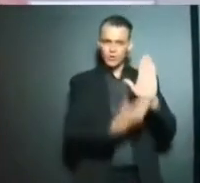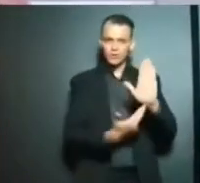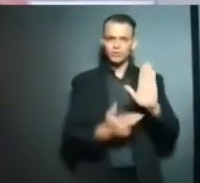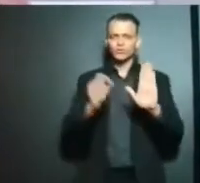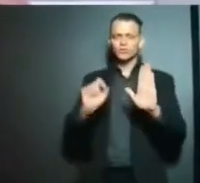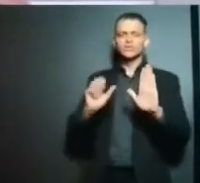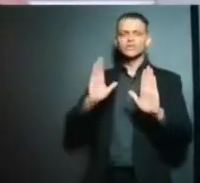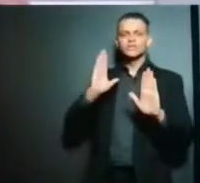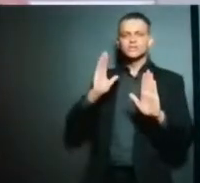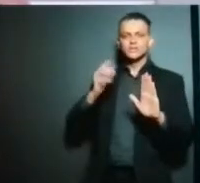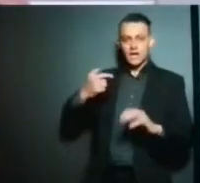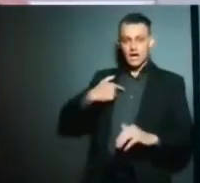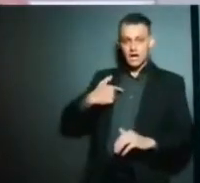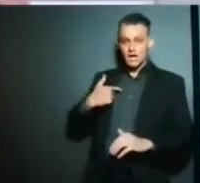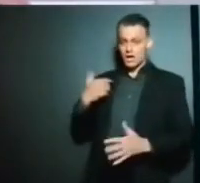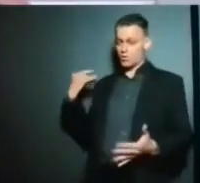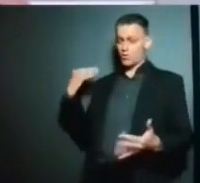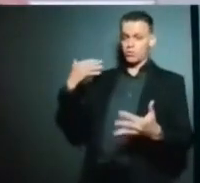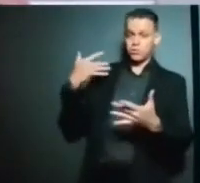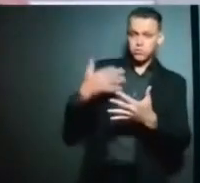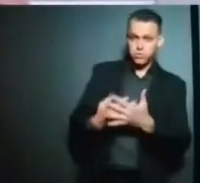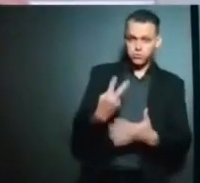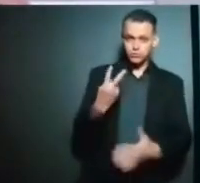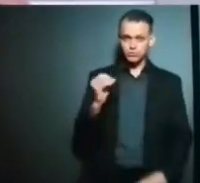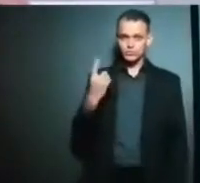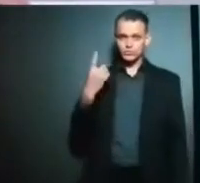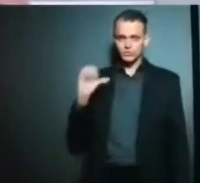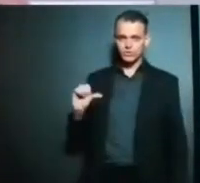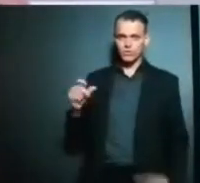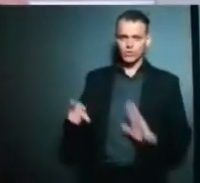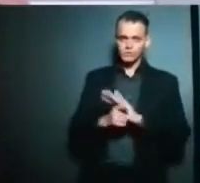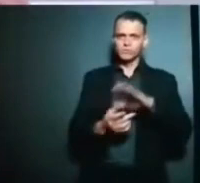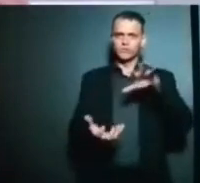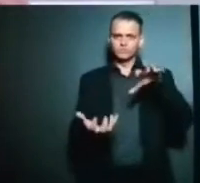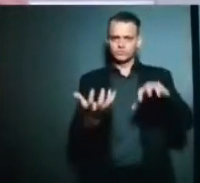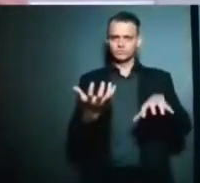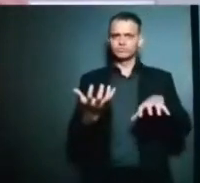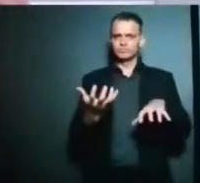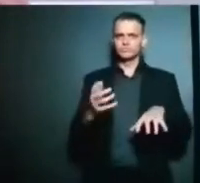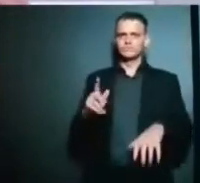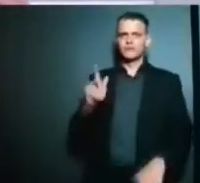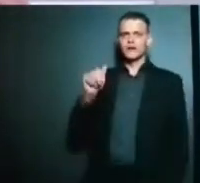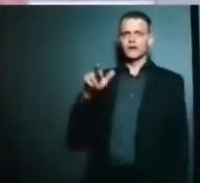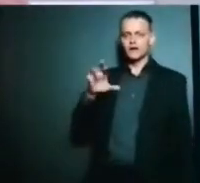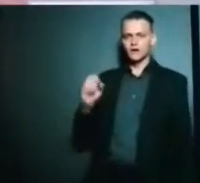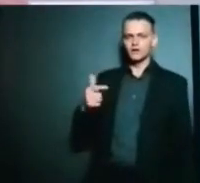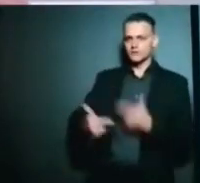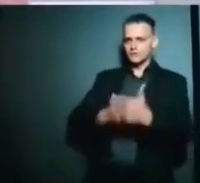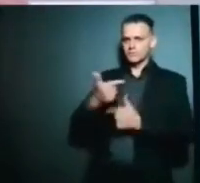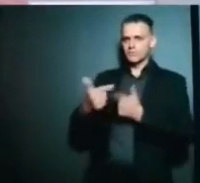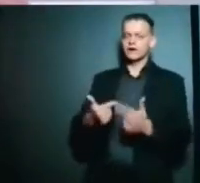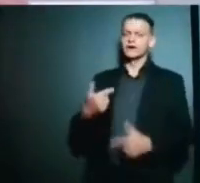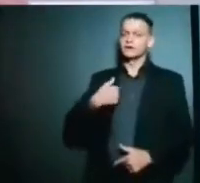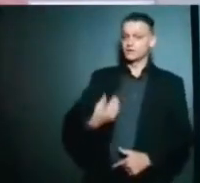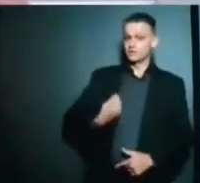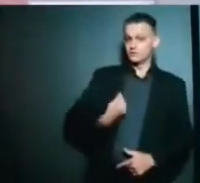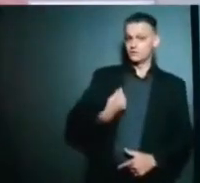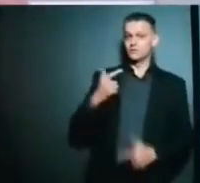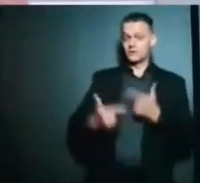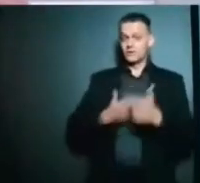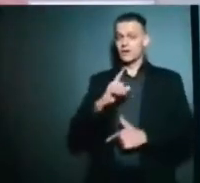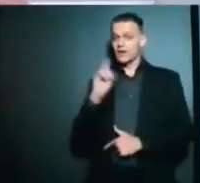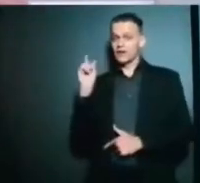desde que eu comecei o meu mandato em 2019, no Congresso, que é onde a Carol trabalha, eu trabalho na Assembleia Legislativa de Santa Catarina, foram